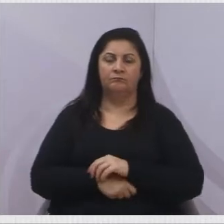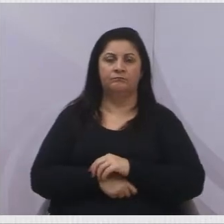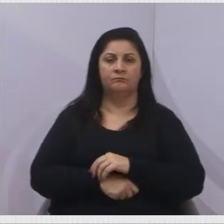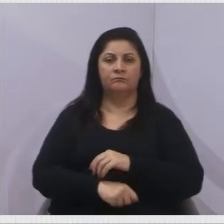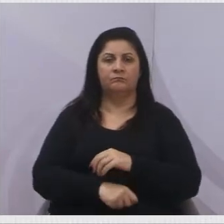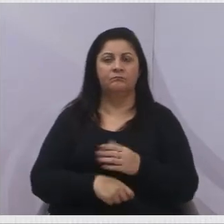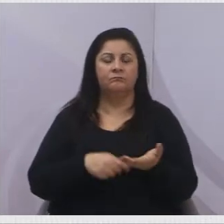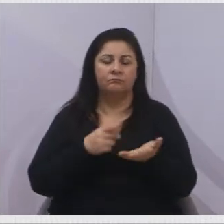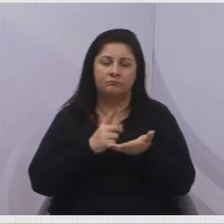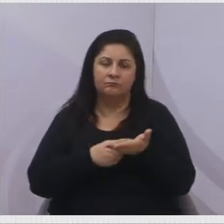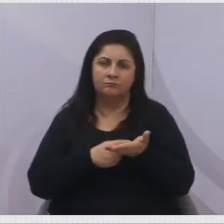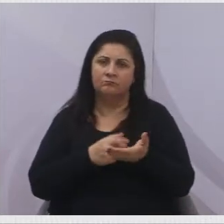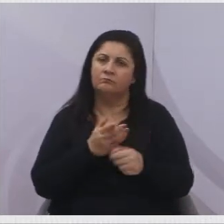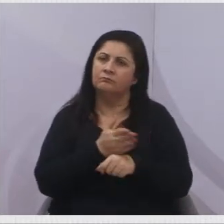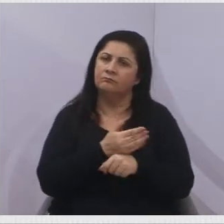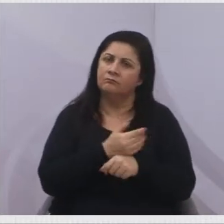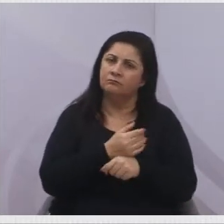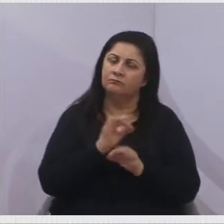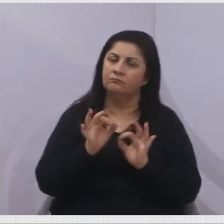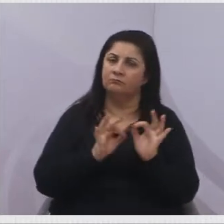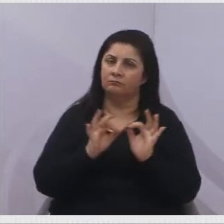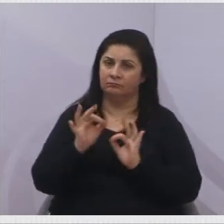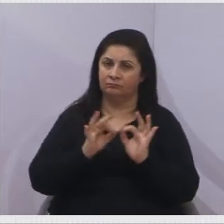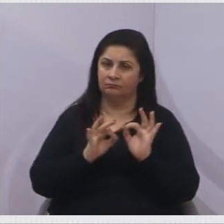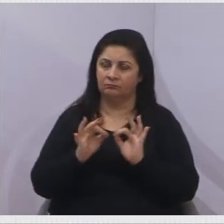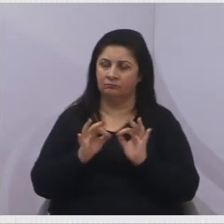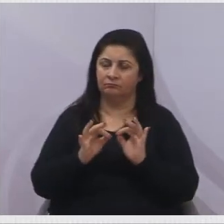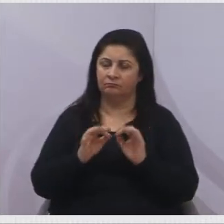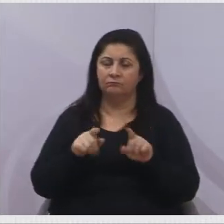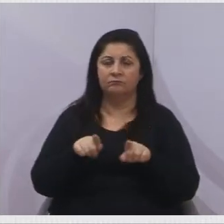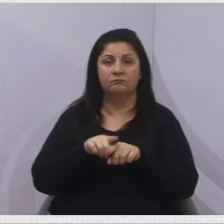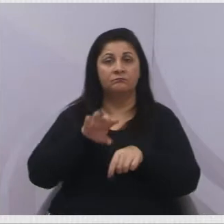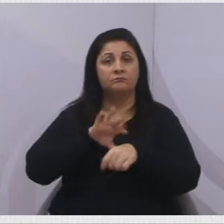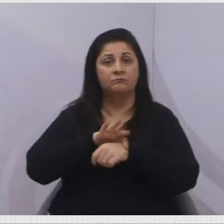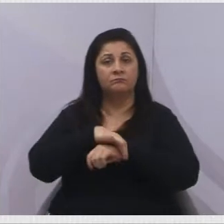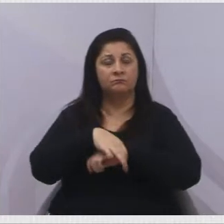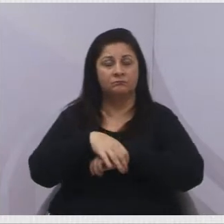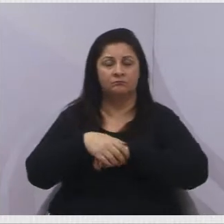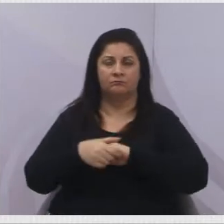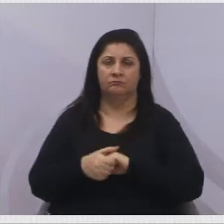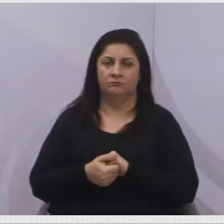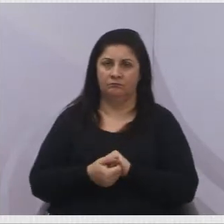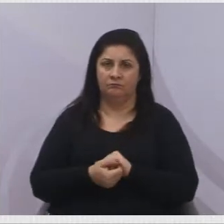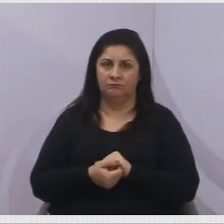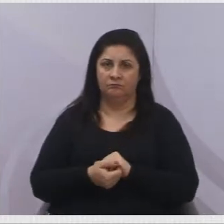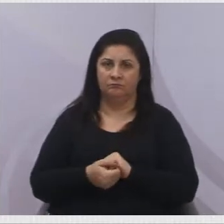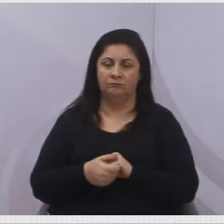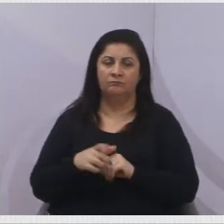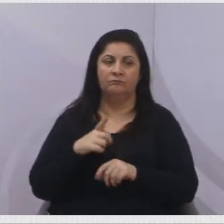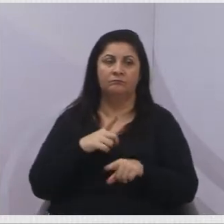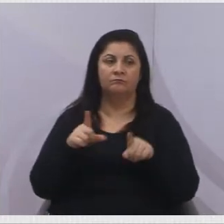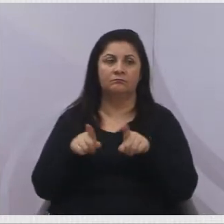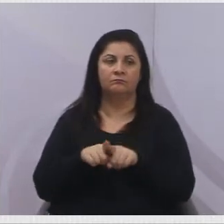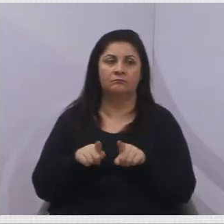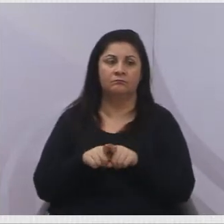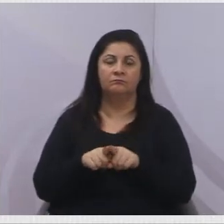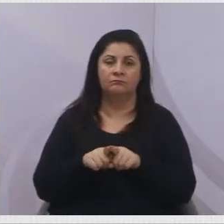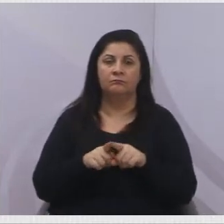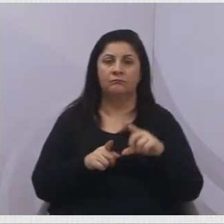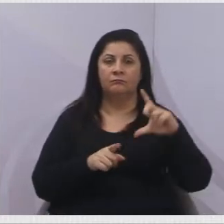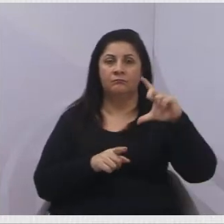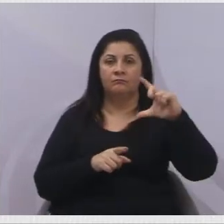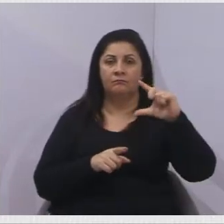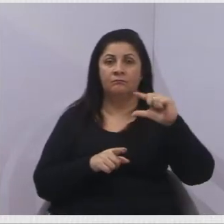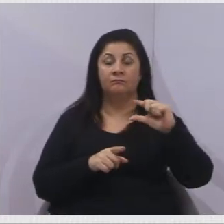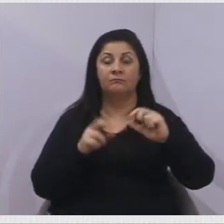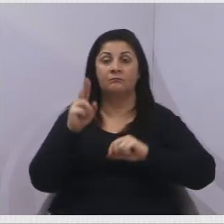forma planejada e mais segura. E a gente teve, consequentemente, uma redução